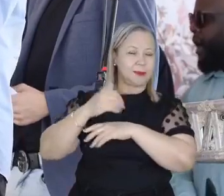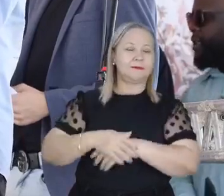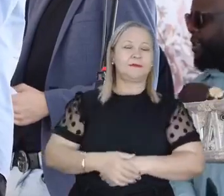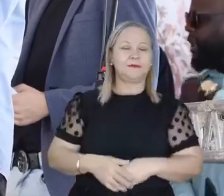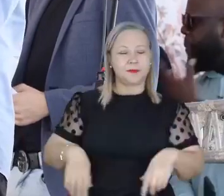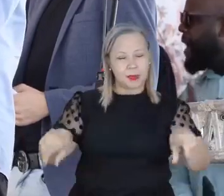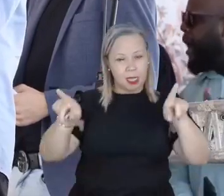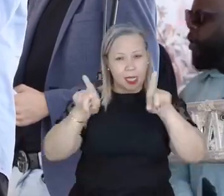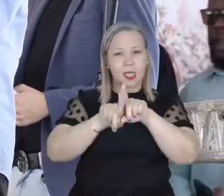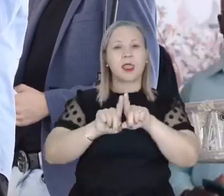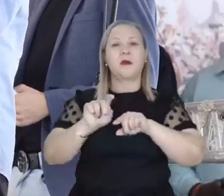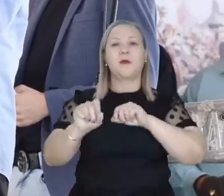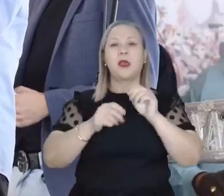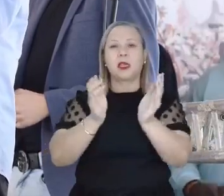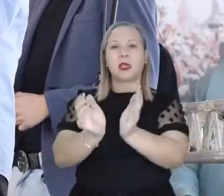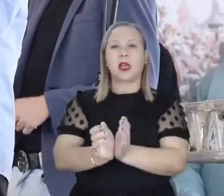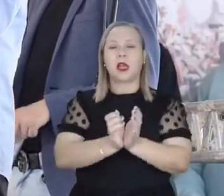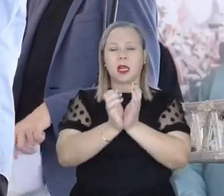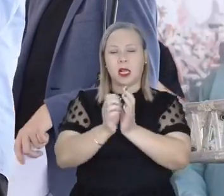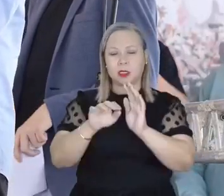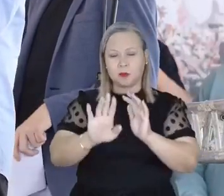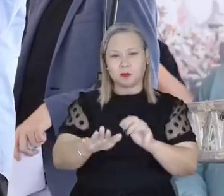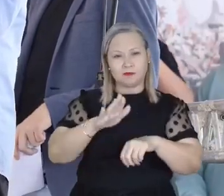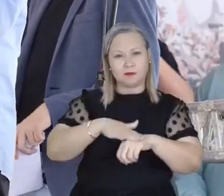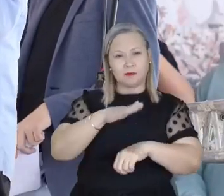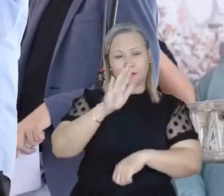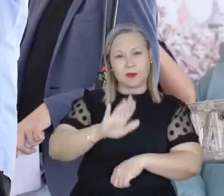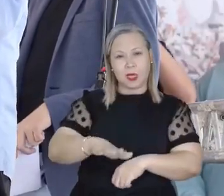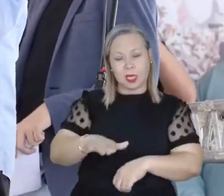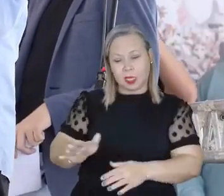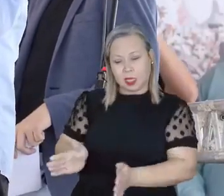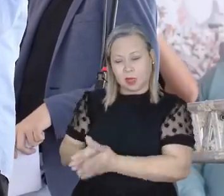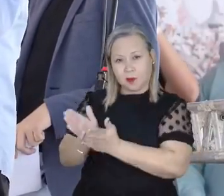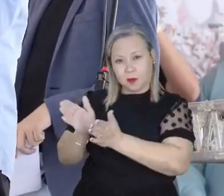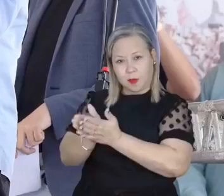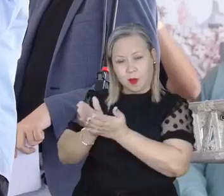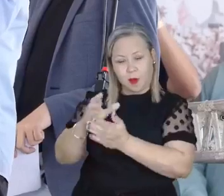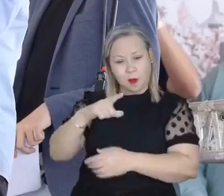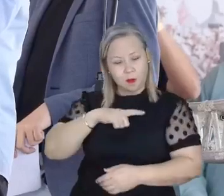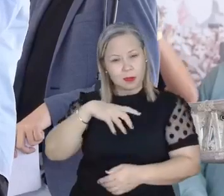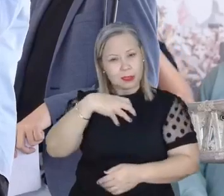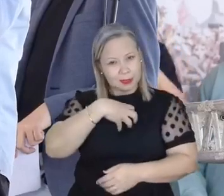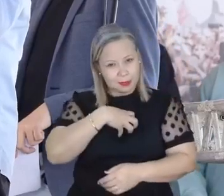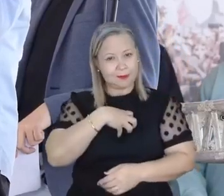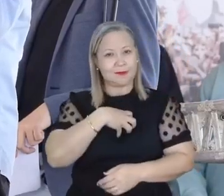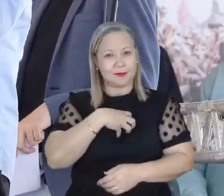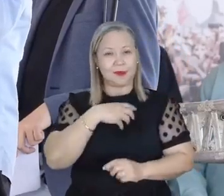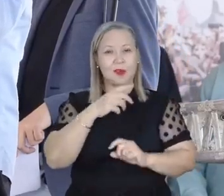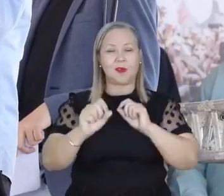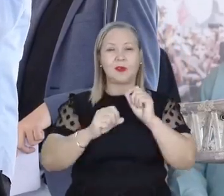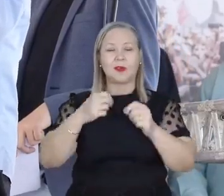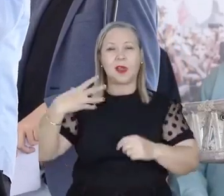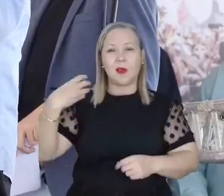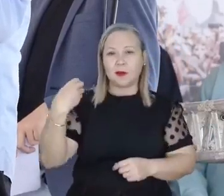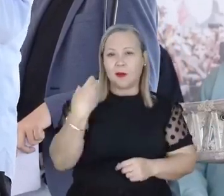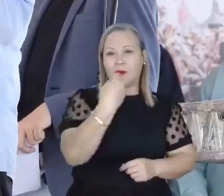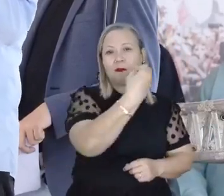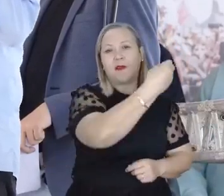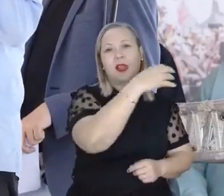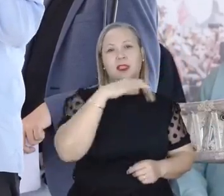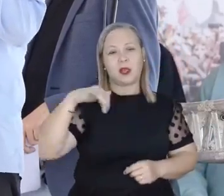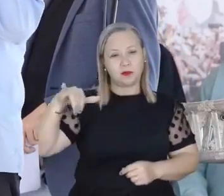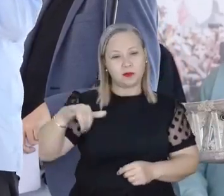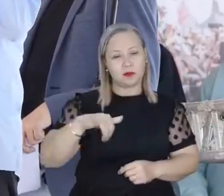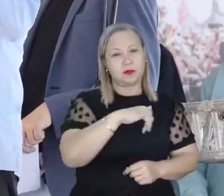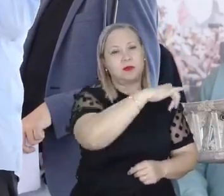mais baixa tinha condição de viajar, de avião, classe média, tinha condição de